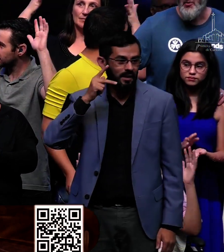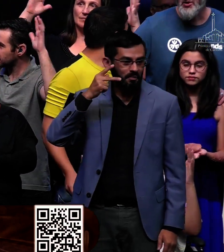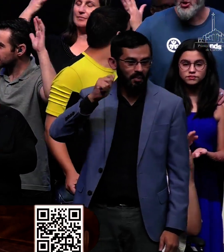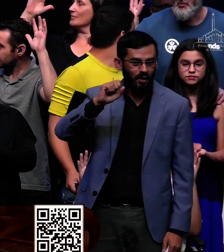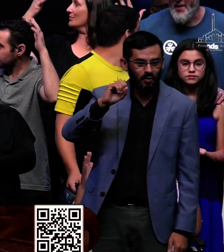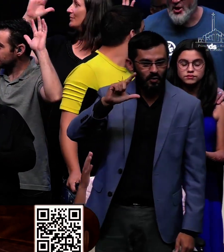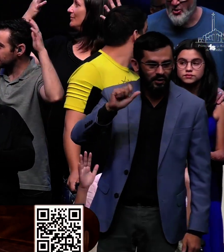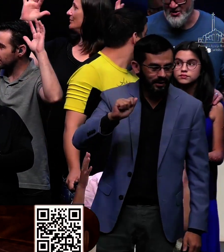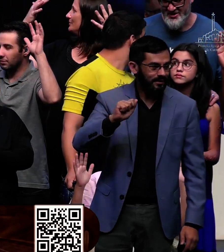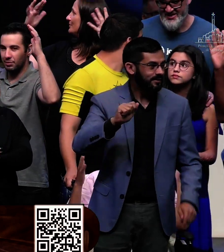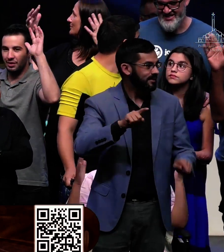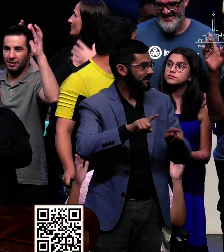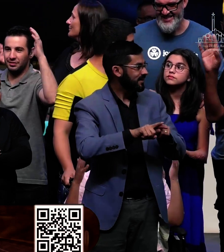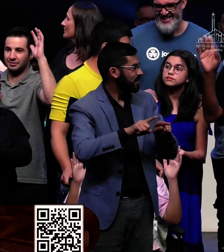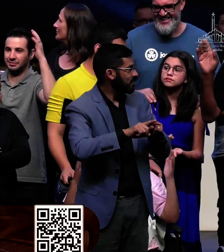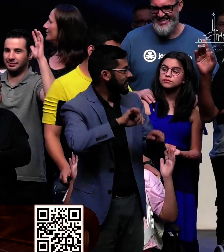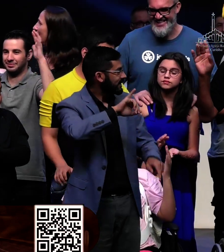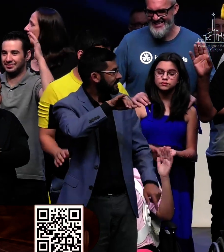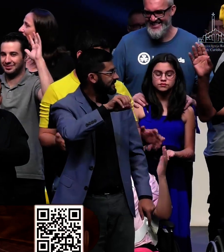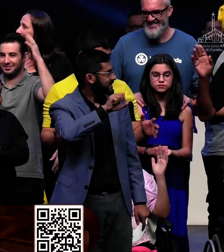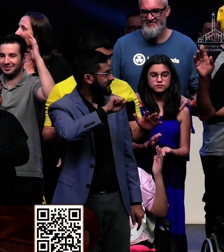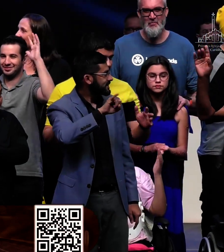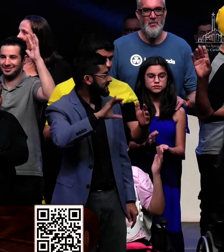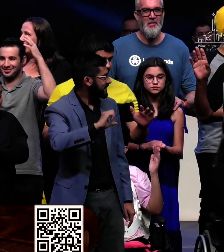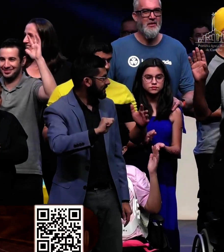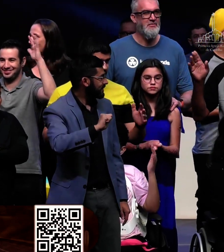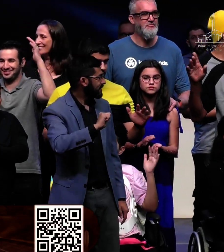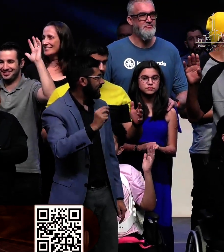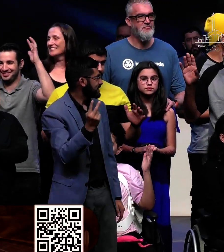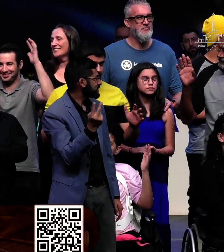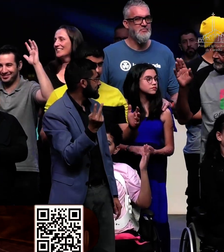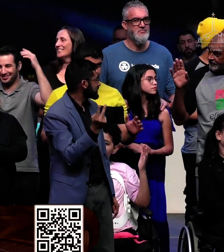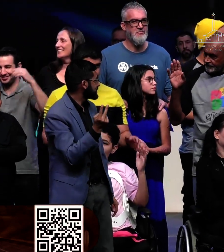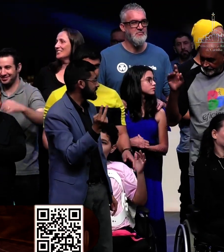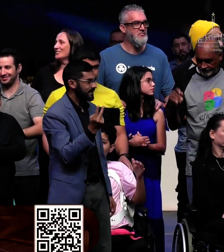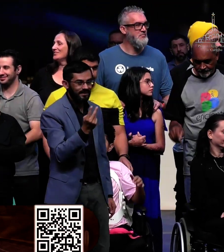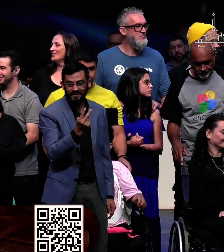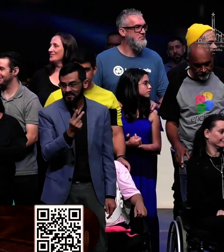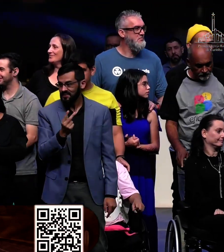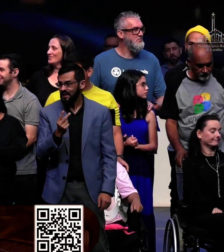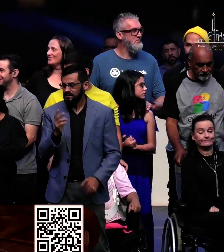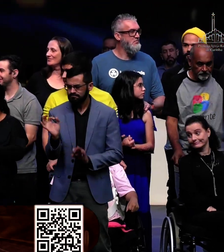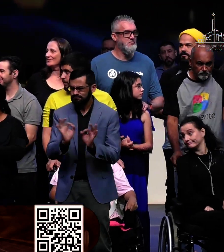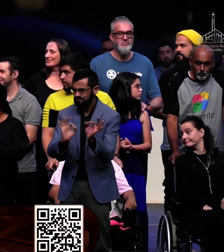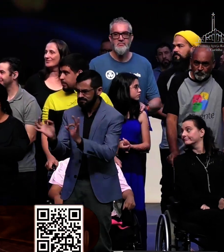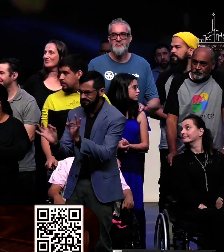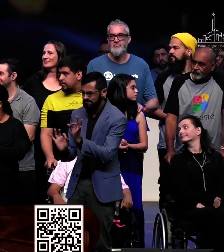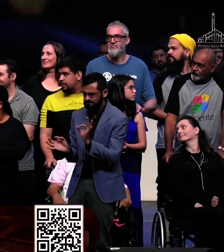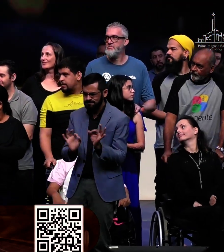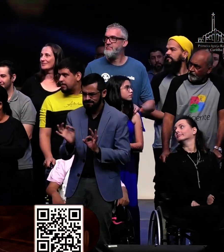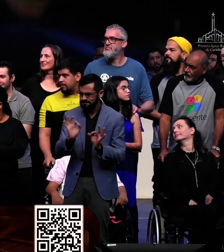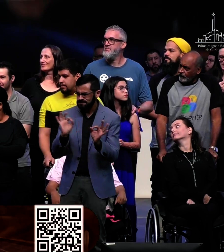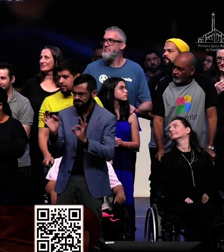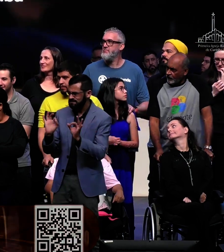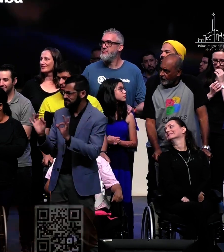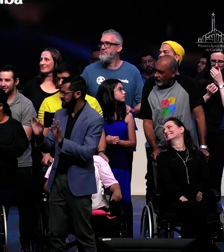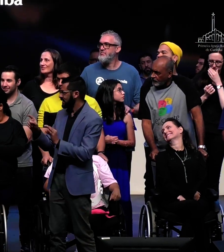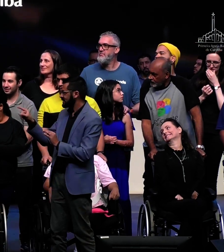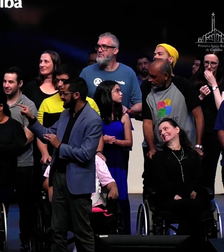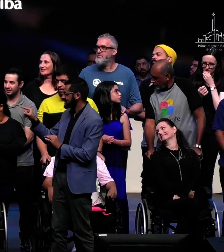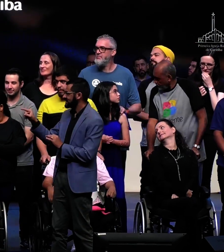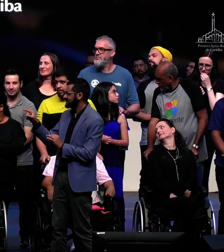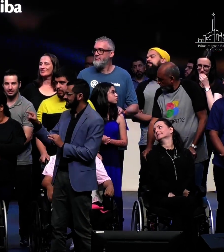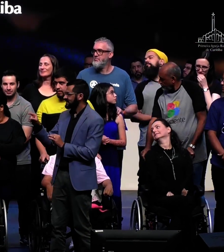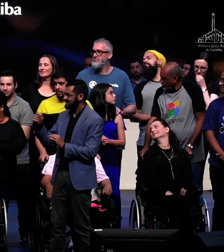a Jéssica. Onde que está a Paola e a Jéssica? A Paola e a Jéssica organizaram esse musical para a